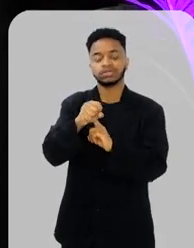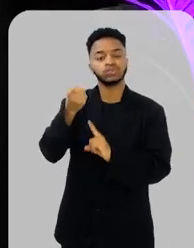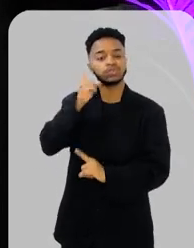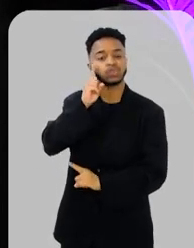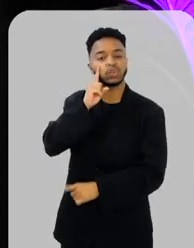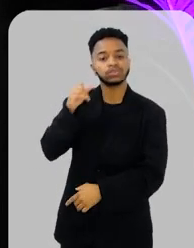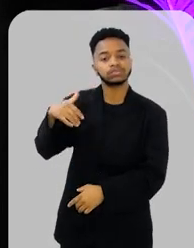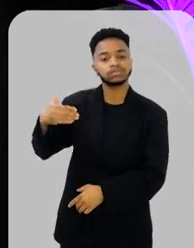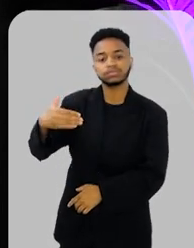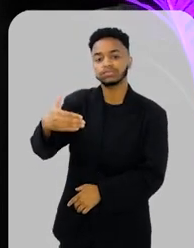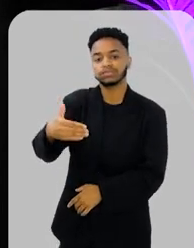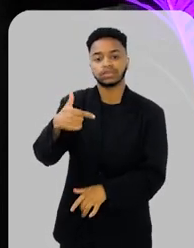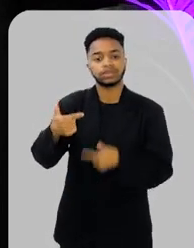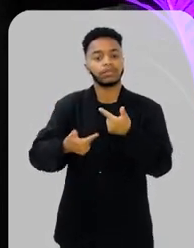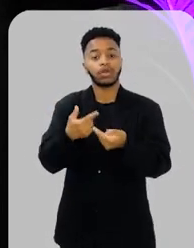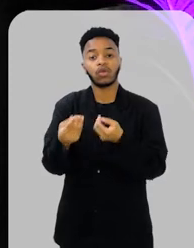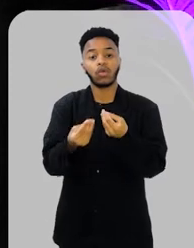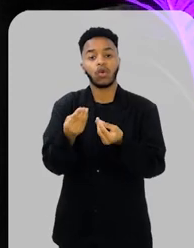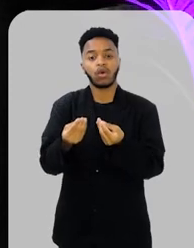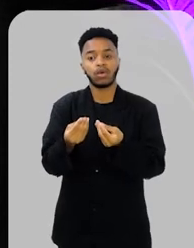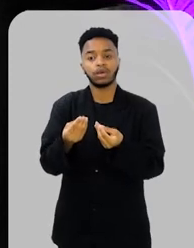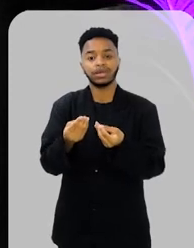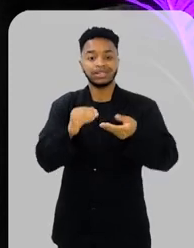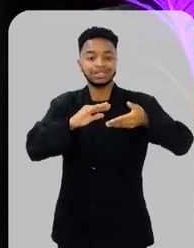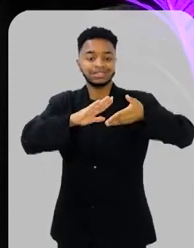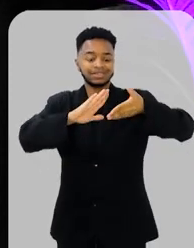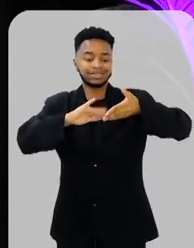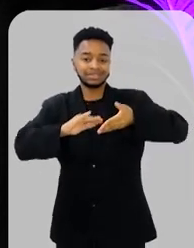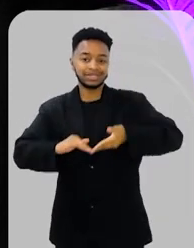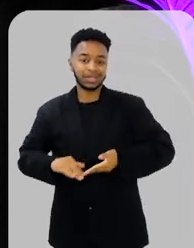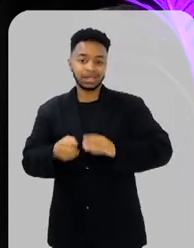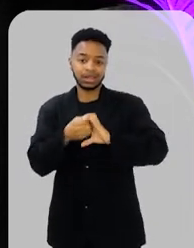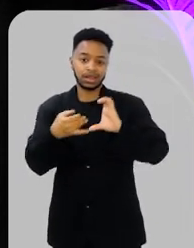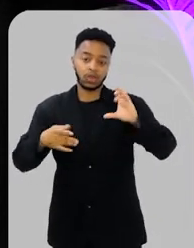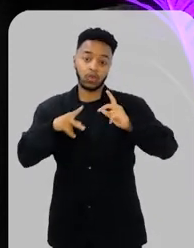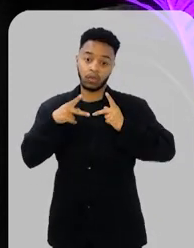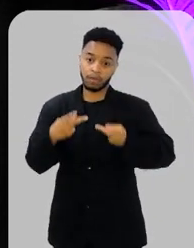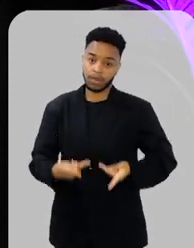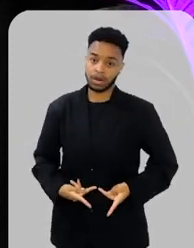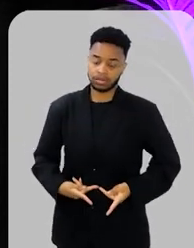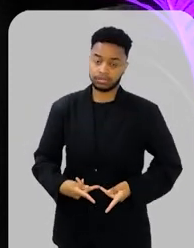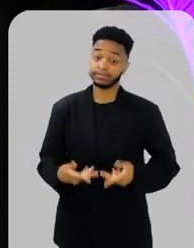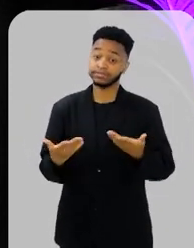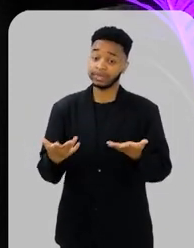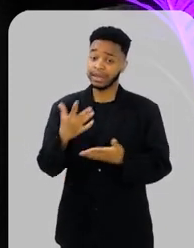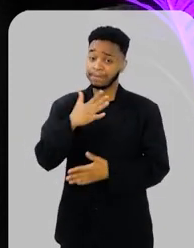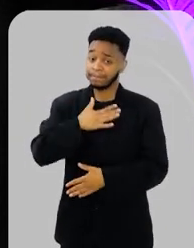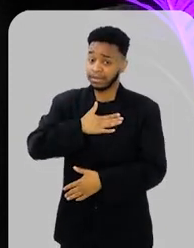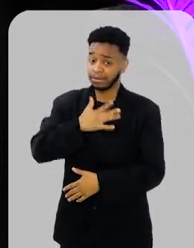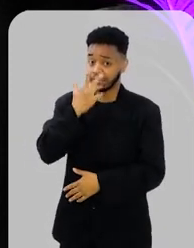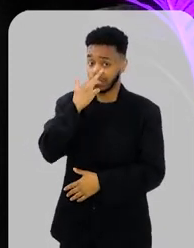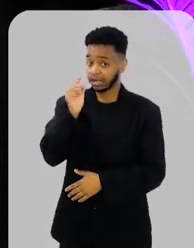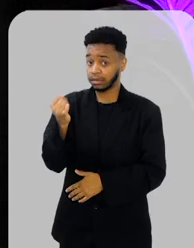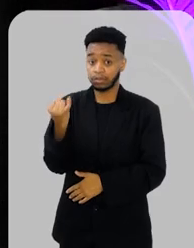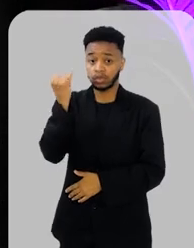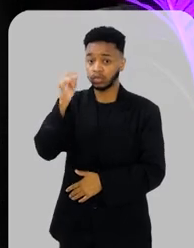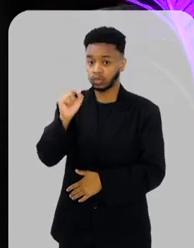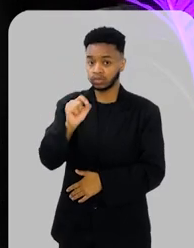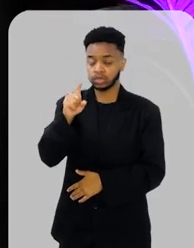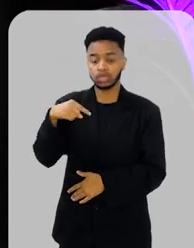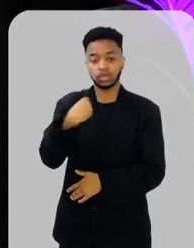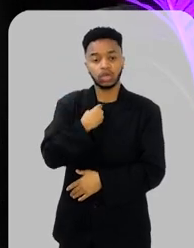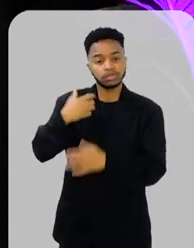uma sociedade que ela, a cada dia mais, trabalha com o processo de desumanização desses sujeitos. Então, o que me parece que é